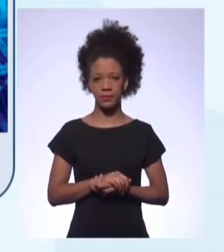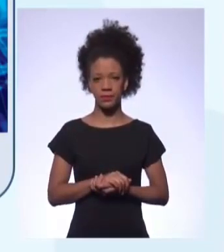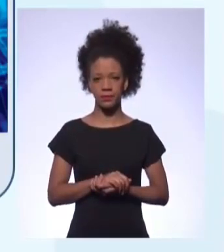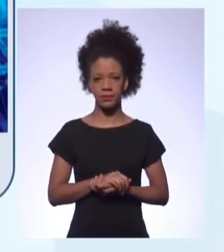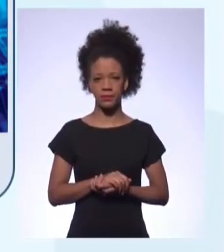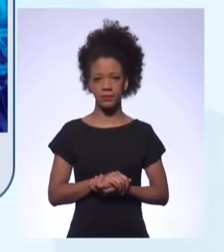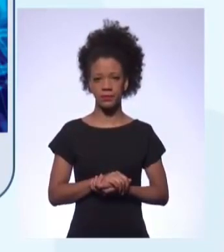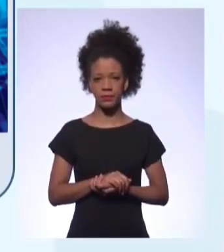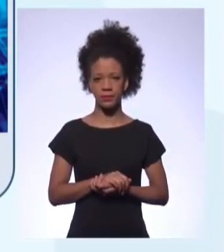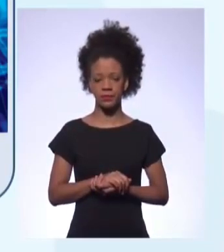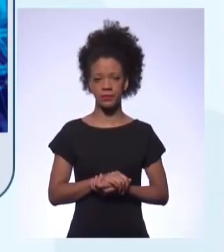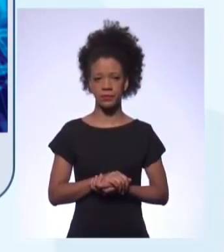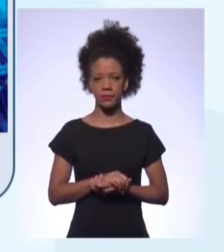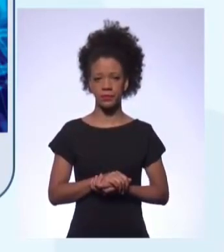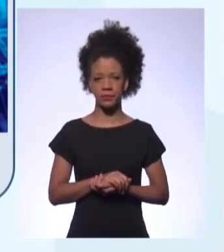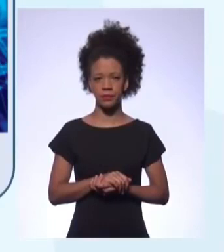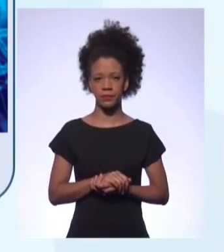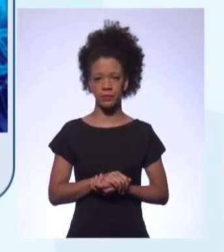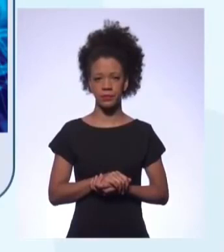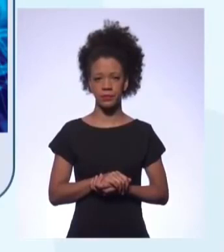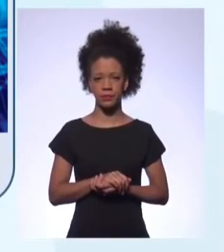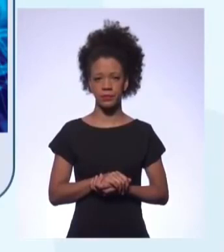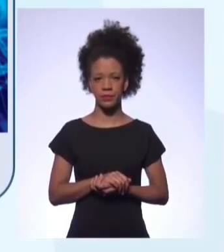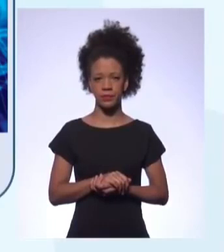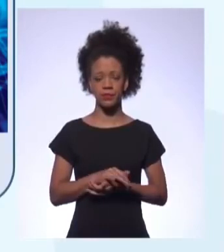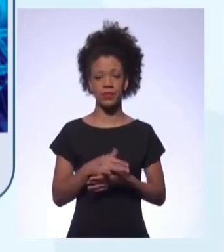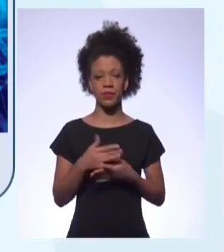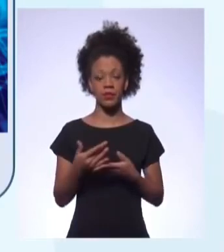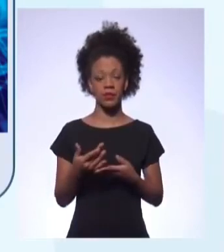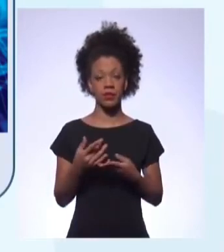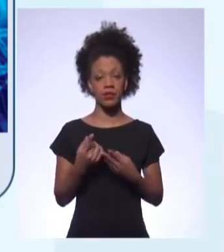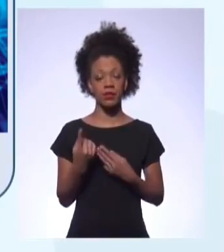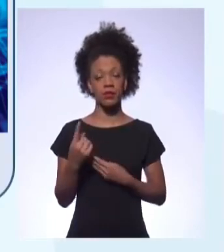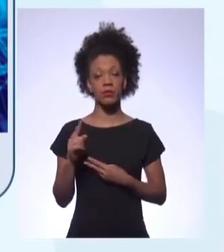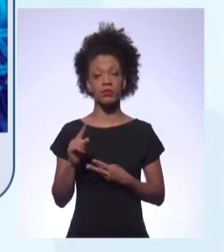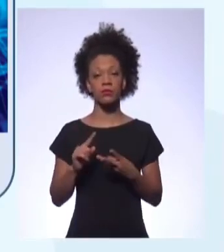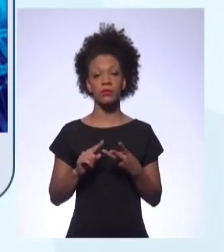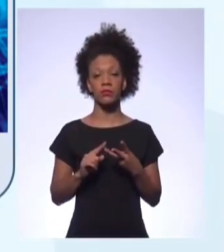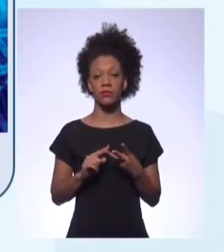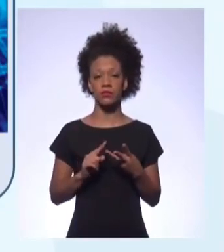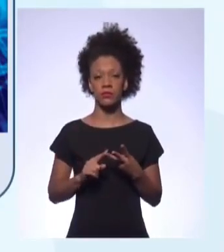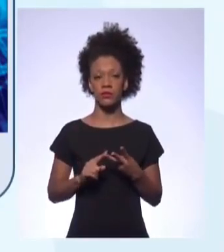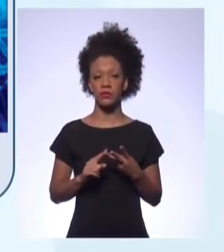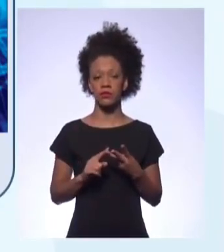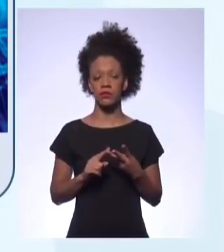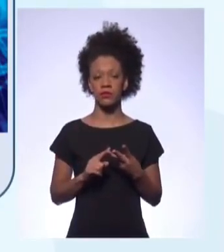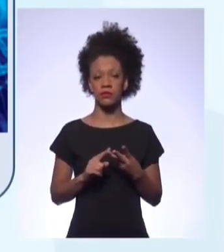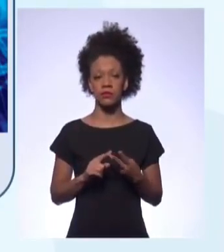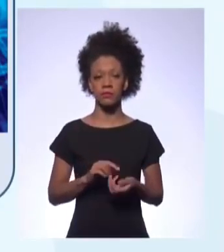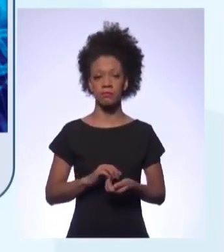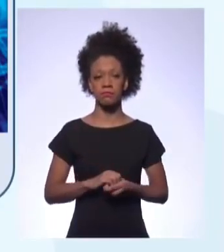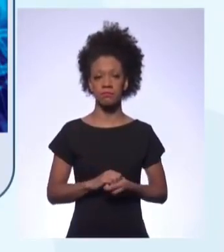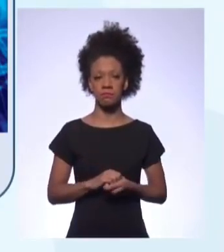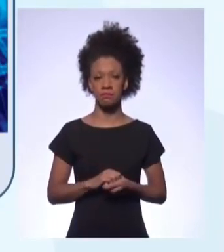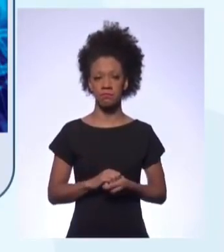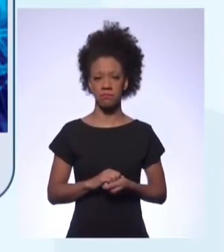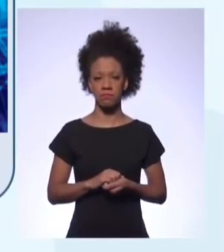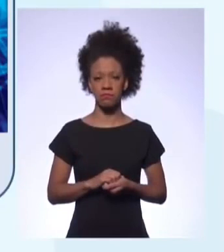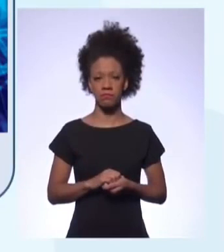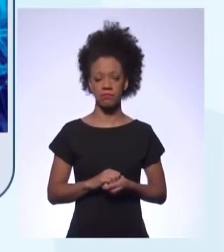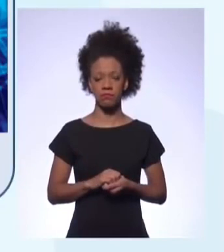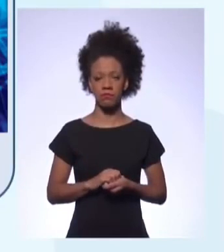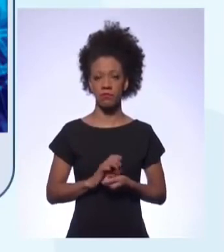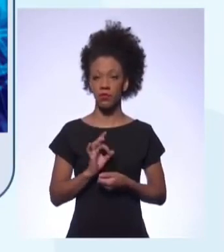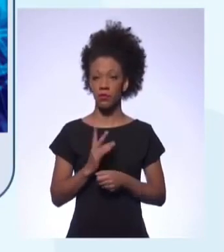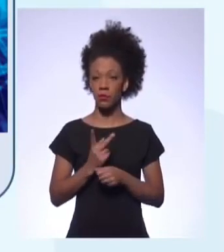G, cytosine C, and thymine T. E a última, a 3, era human DNA consists of. Era